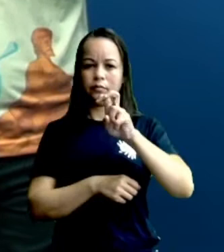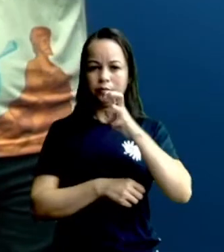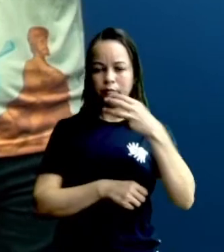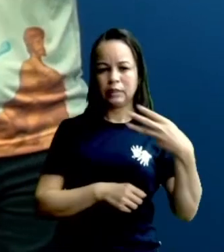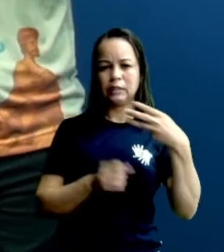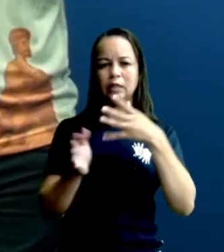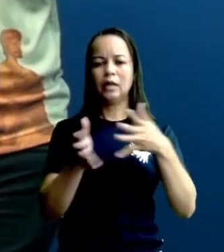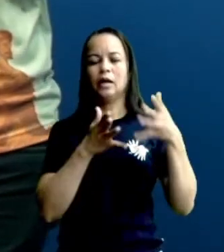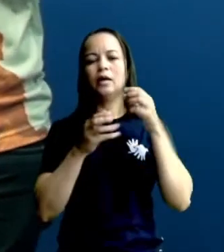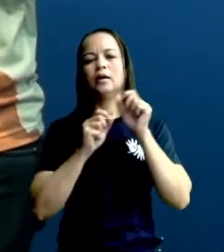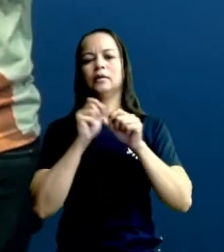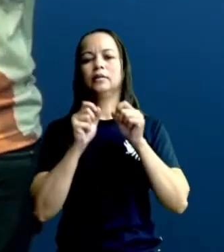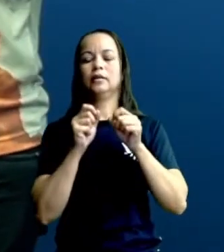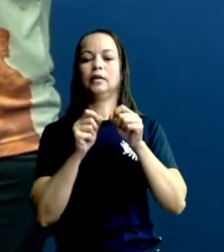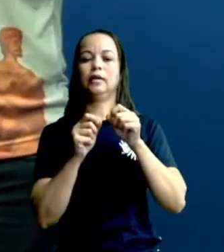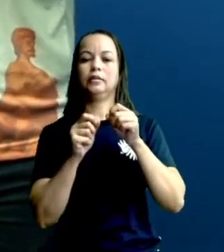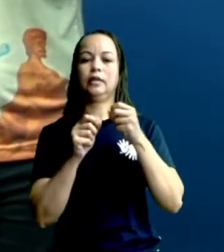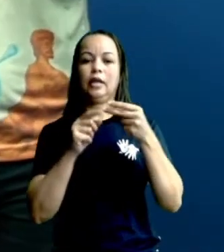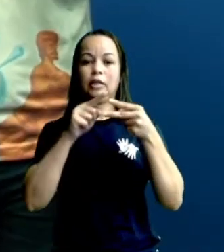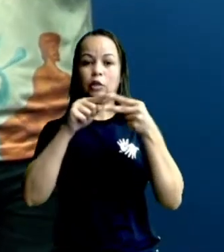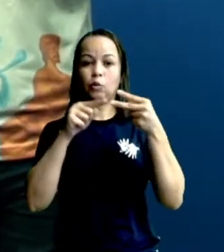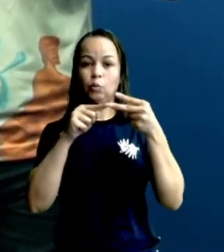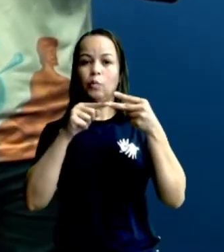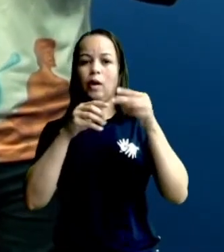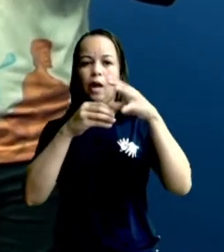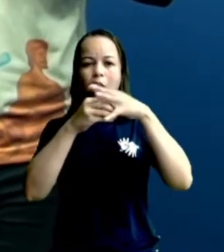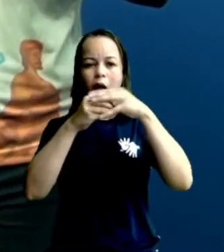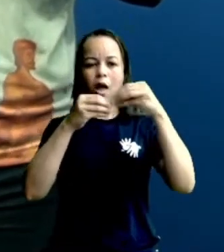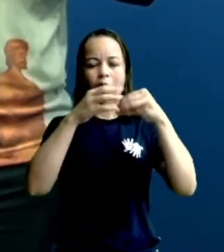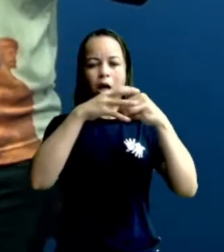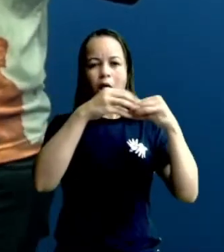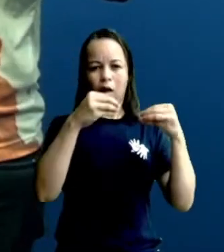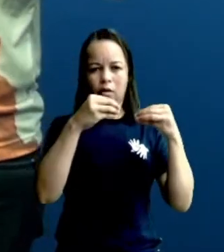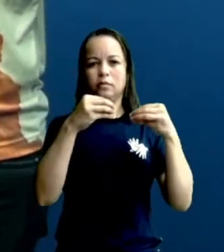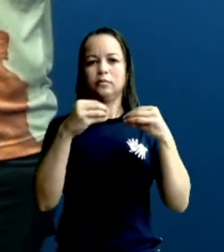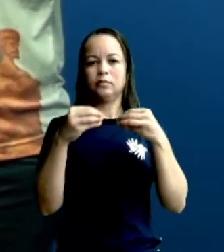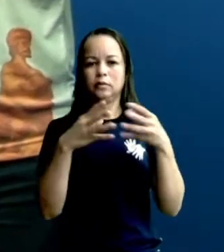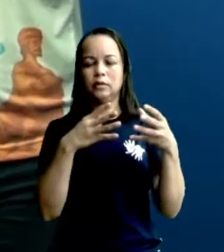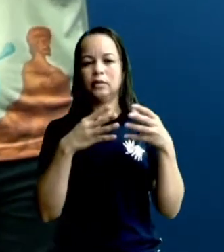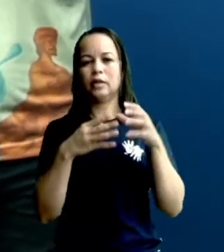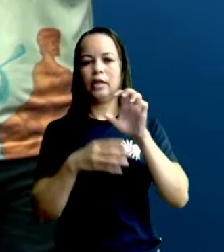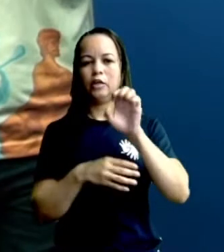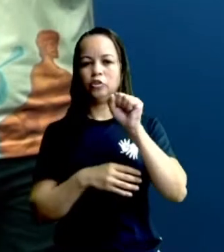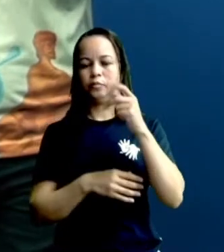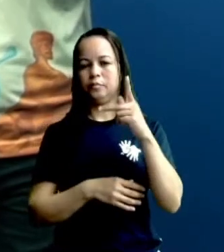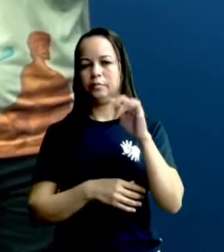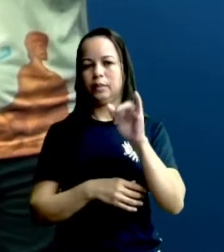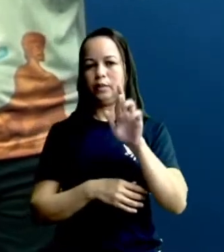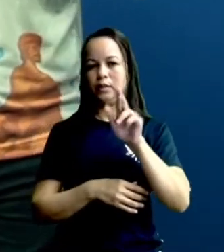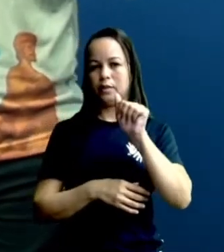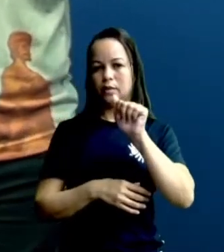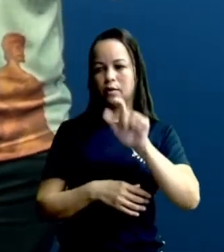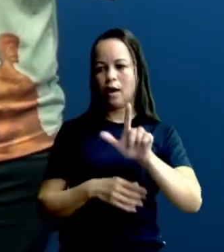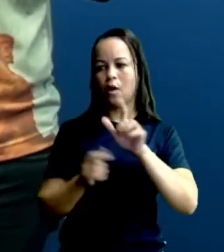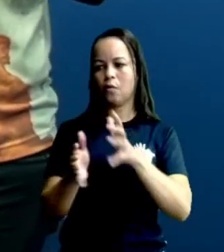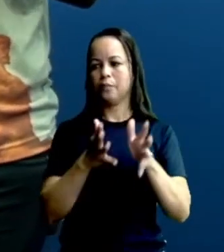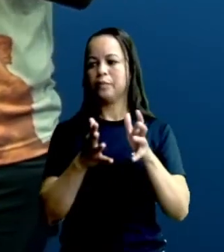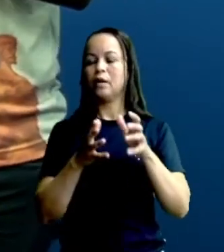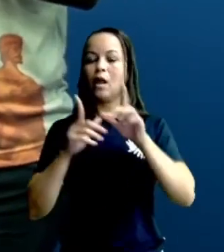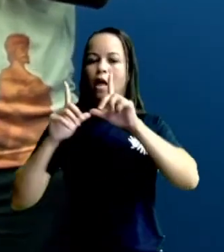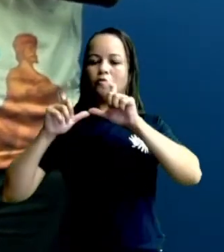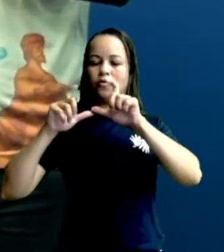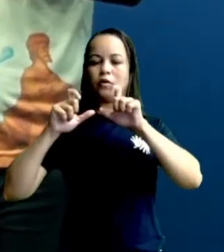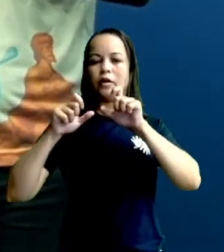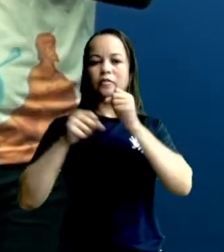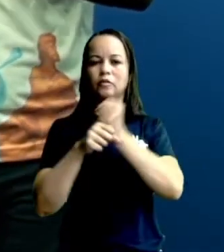formato seria de dupla hélice, esse formato de espiral, ela foi somente fotografada